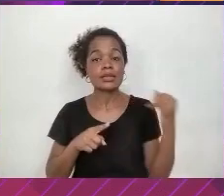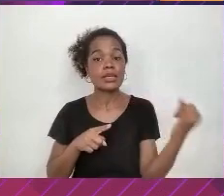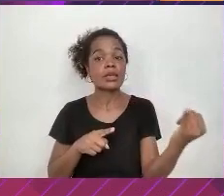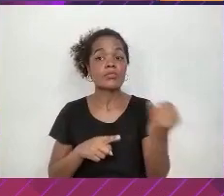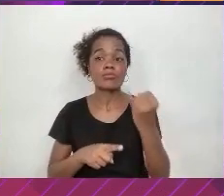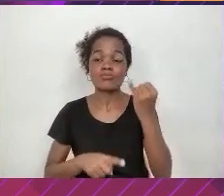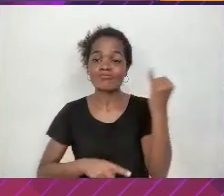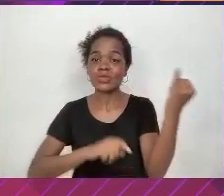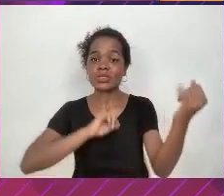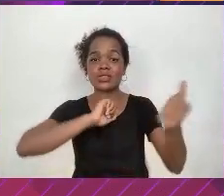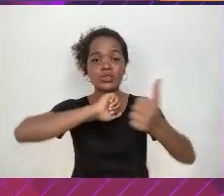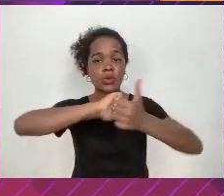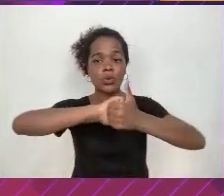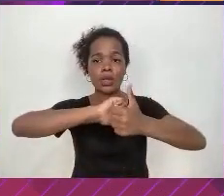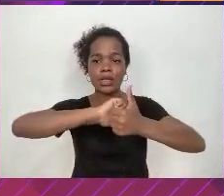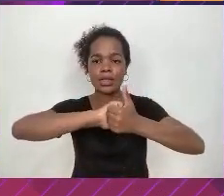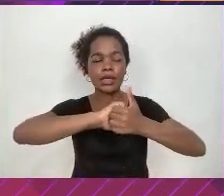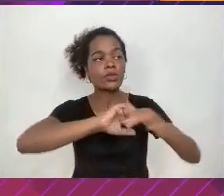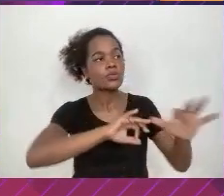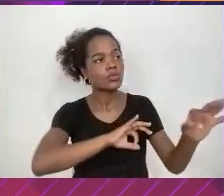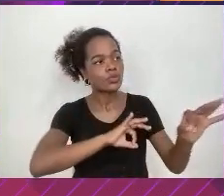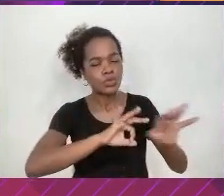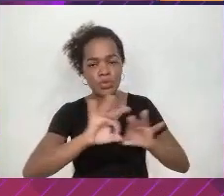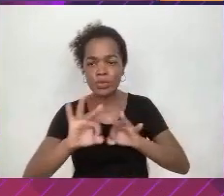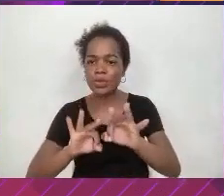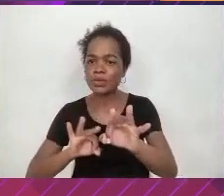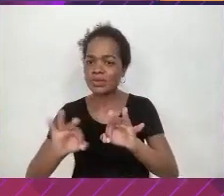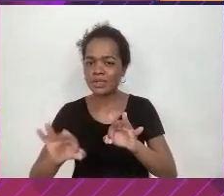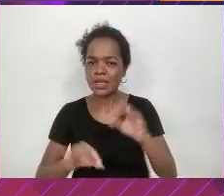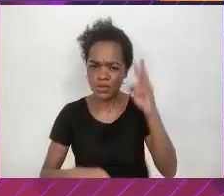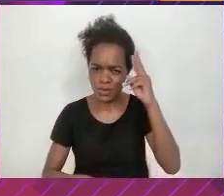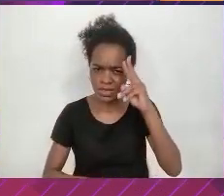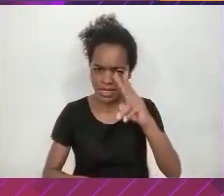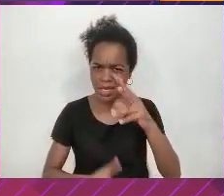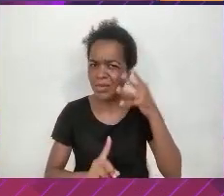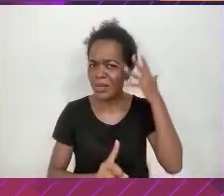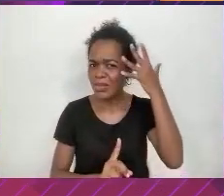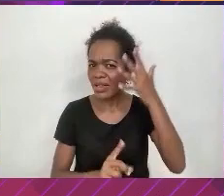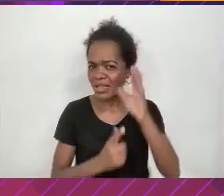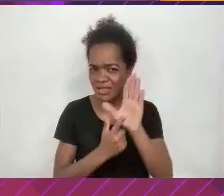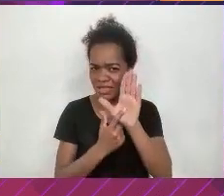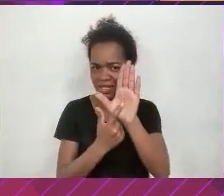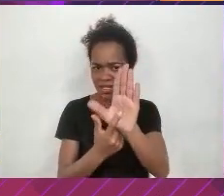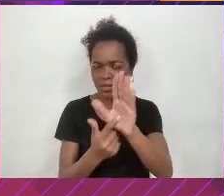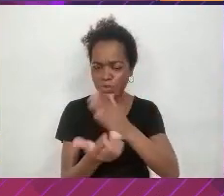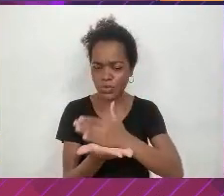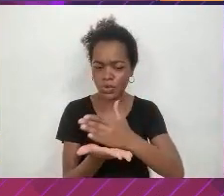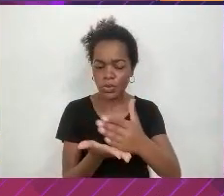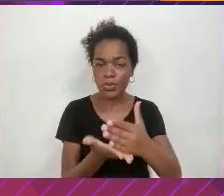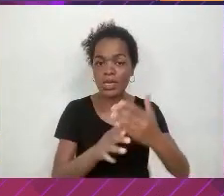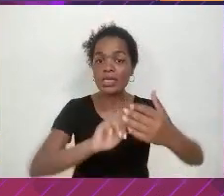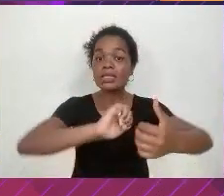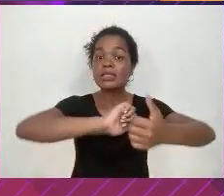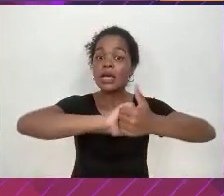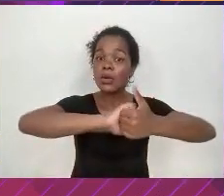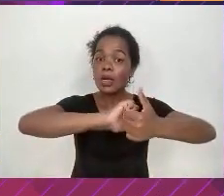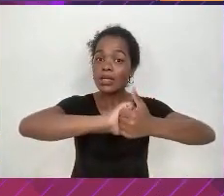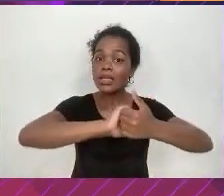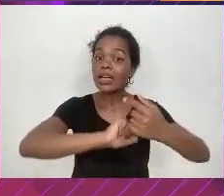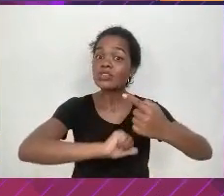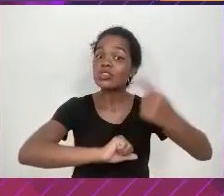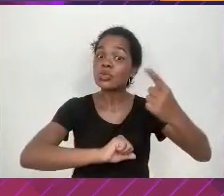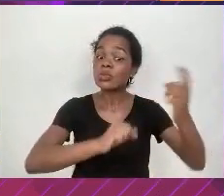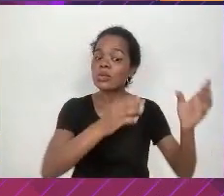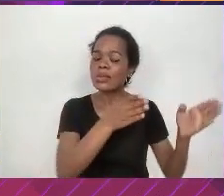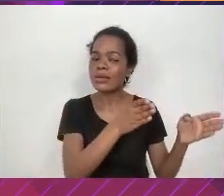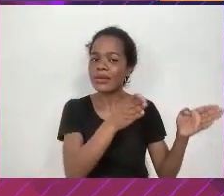para todo o processo é realmente o que eu falei no início. A gente traz a qualidade no primeiro passo do projeto,